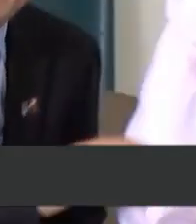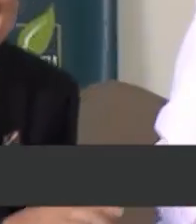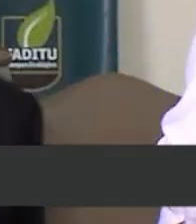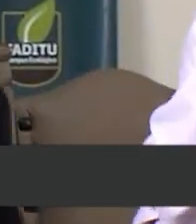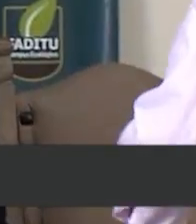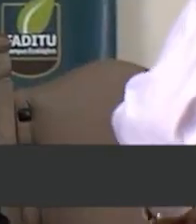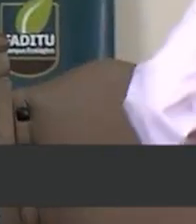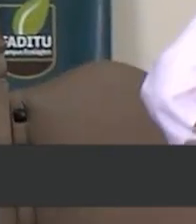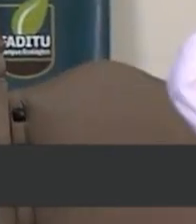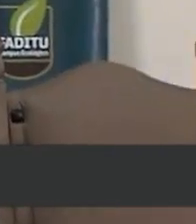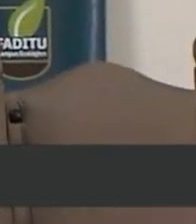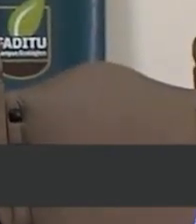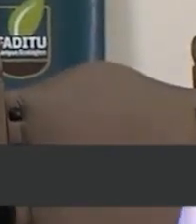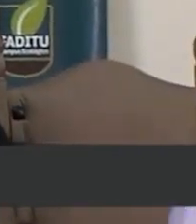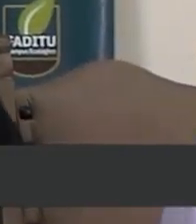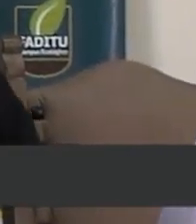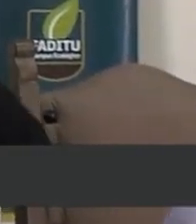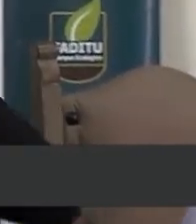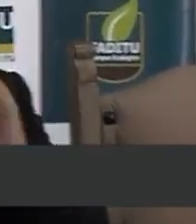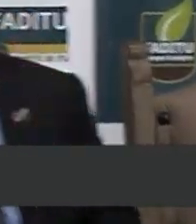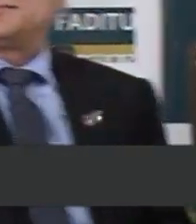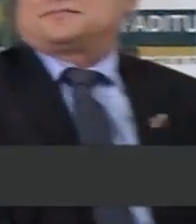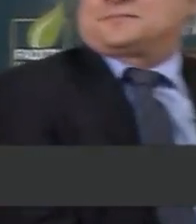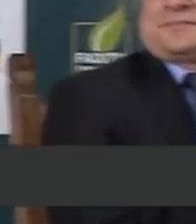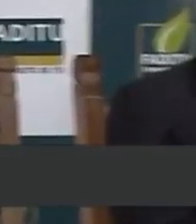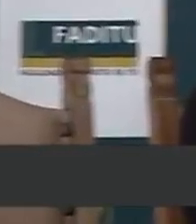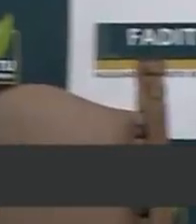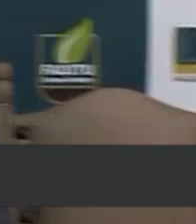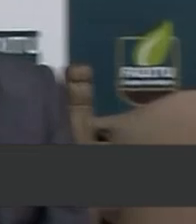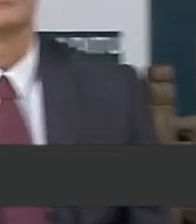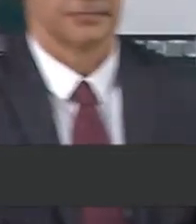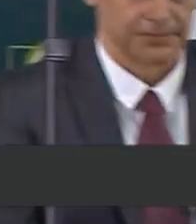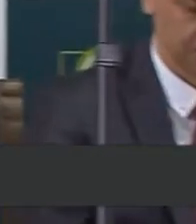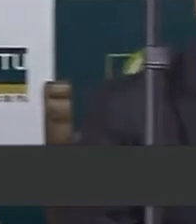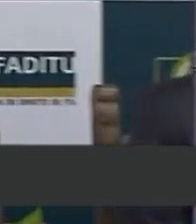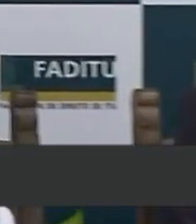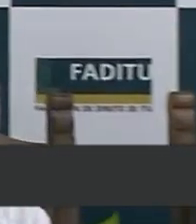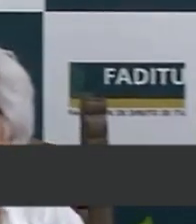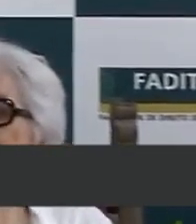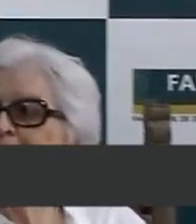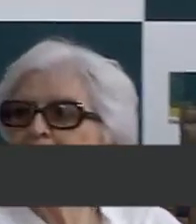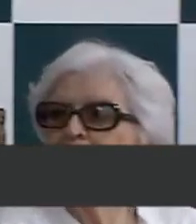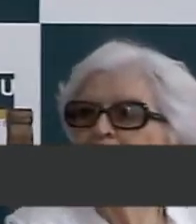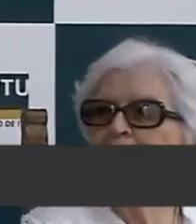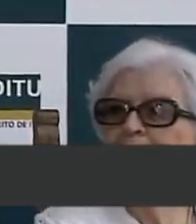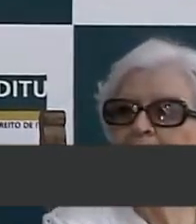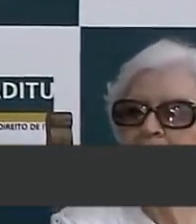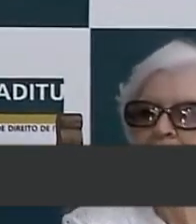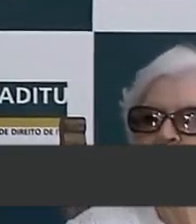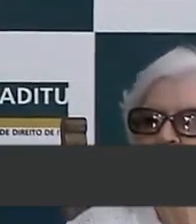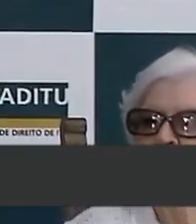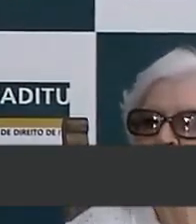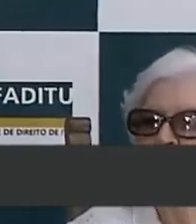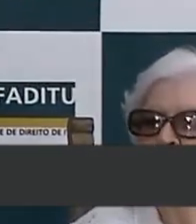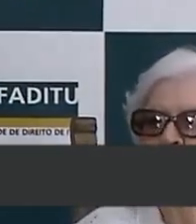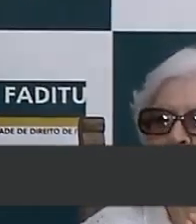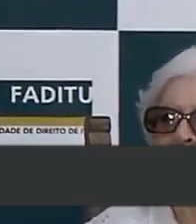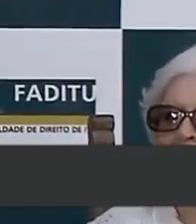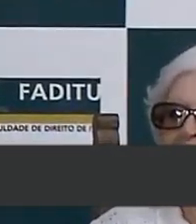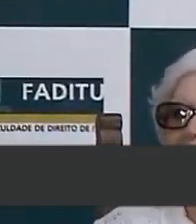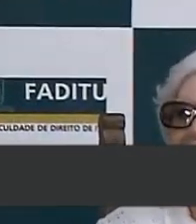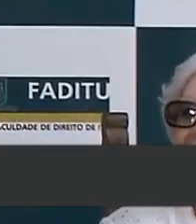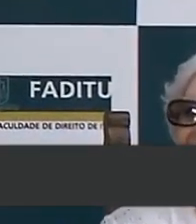Senhoras e senhores, com a palavra o presidente da República, Michel Temer. Bem, meus amigos,